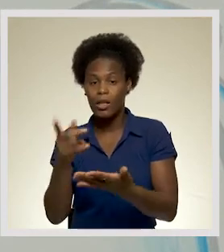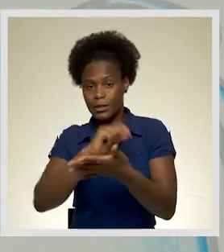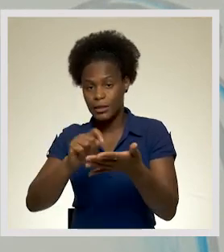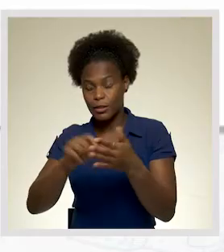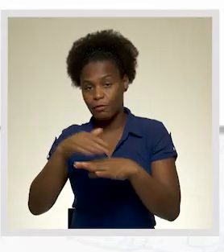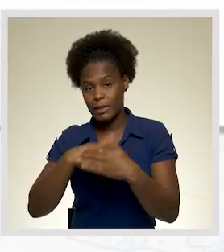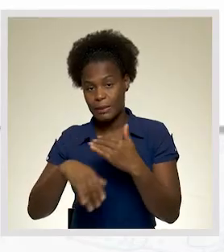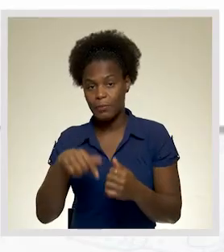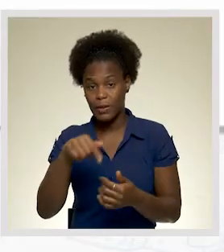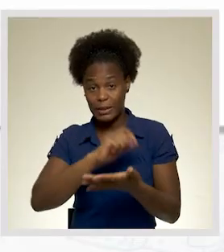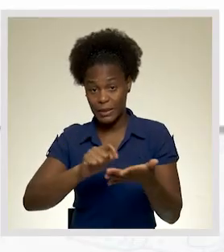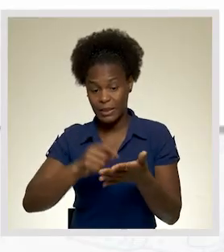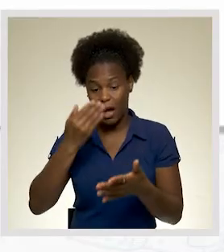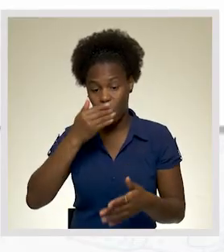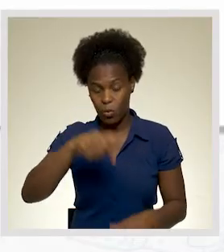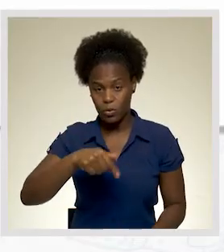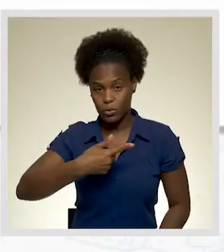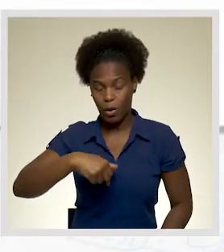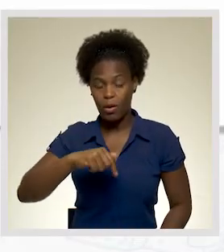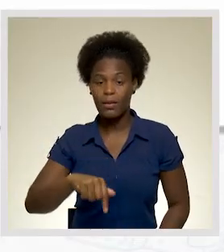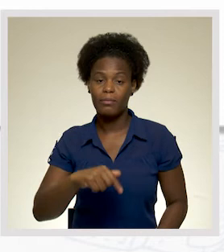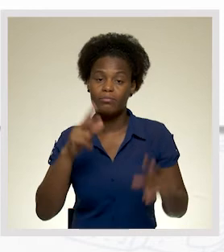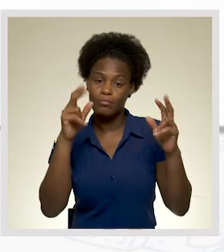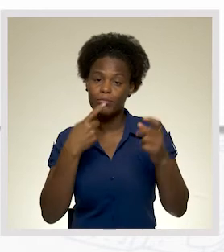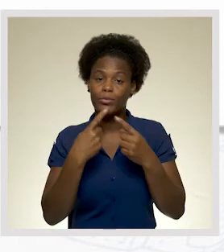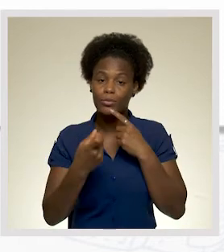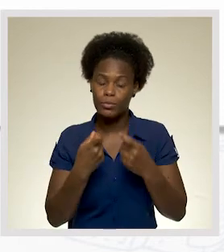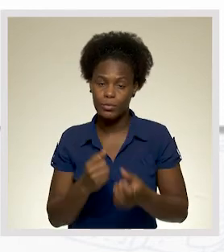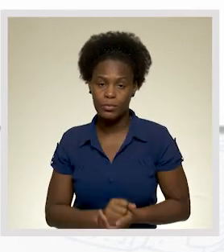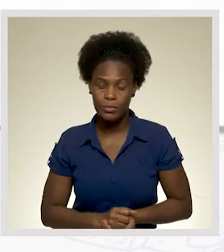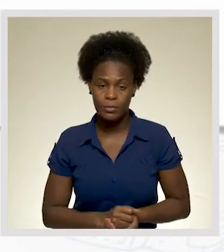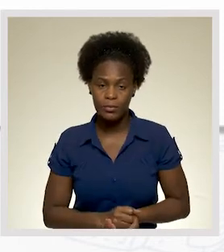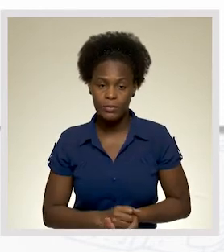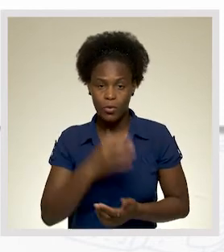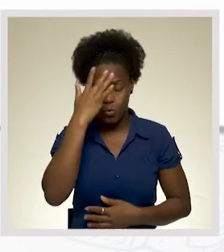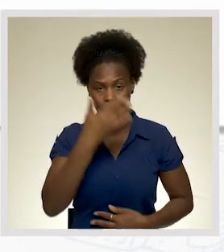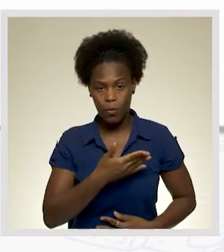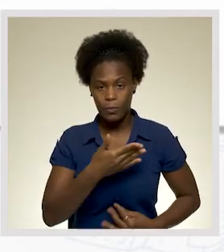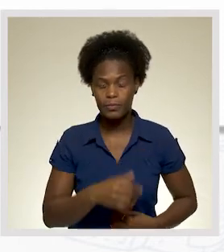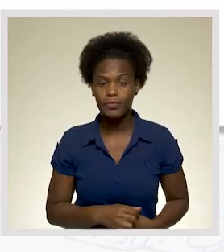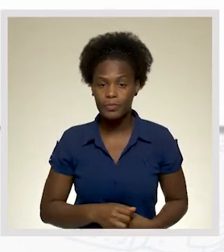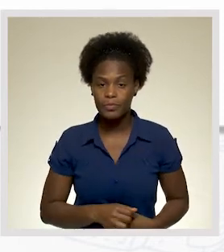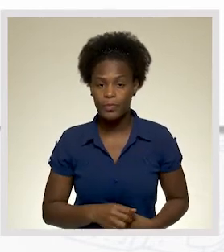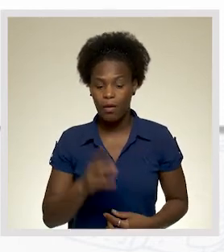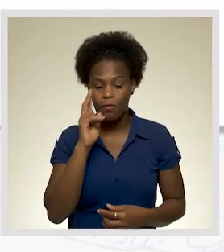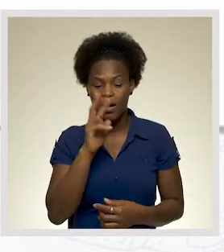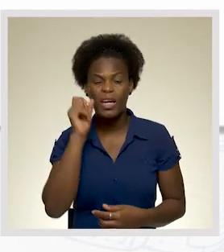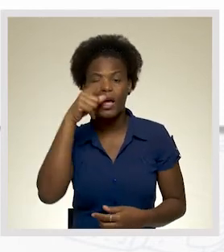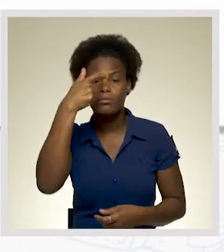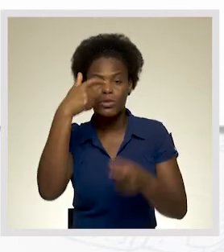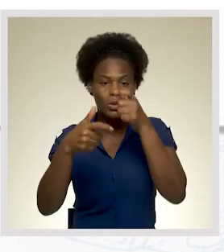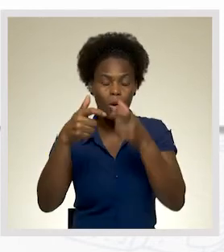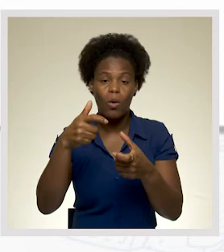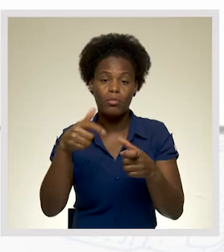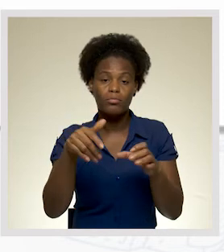hoje, temos as seguintes questões. 1. Identifica as personagens